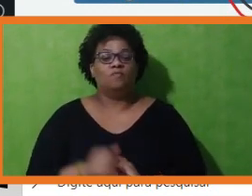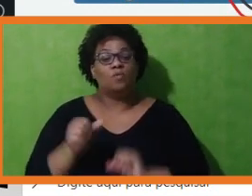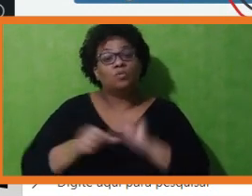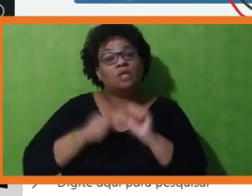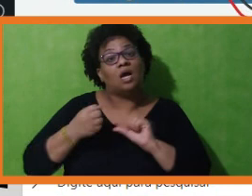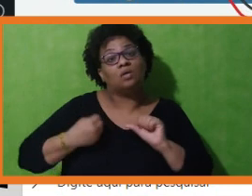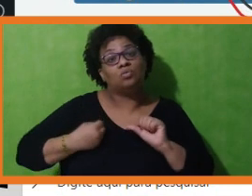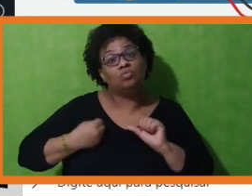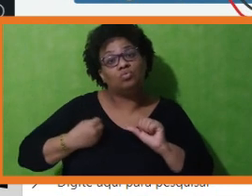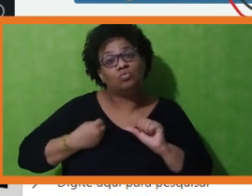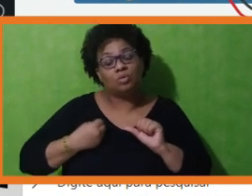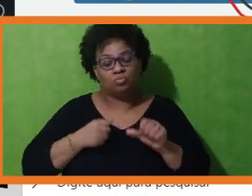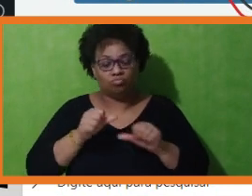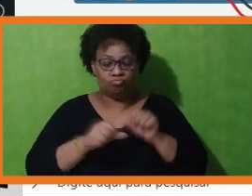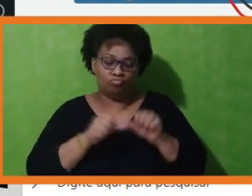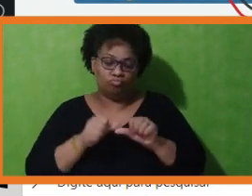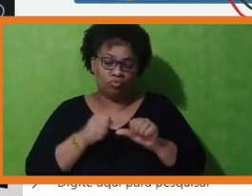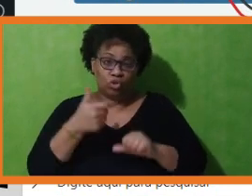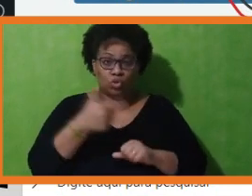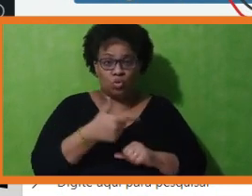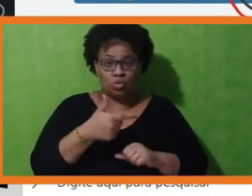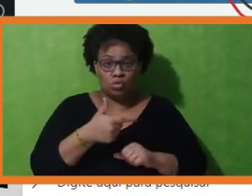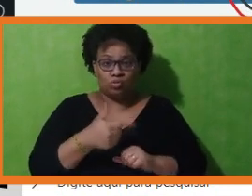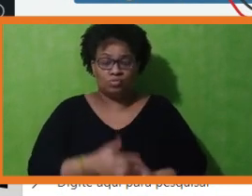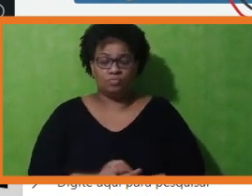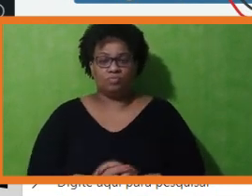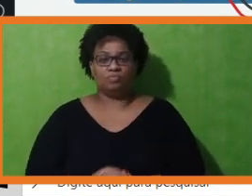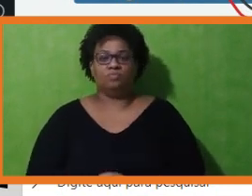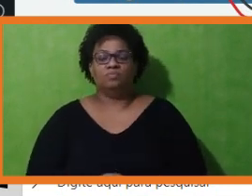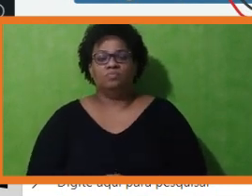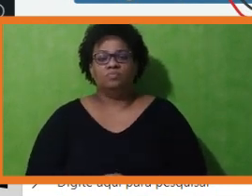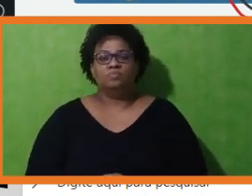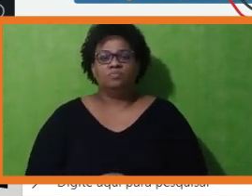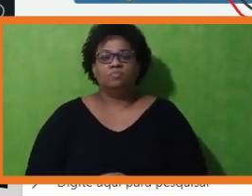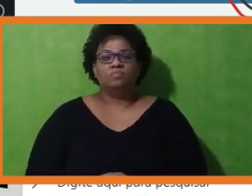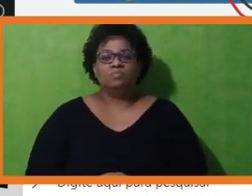Certo? Vou mudar aqui o número de botão, leitura botão 1 para leitura botão 2.